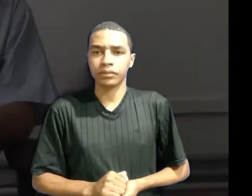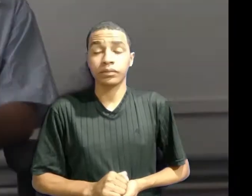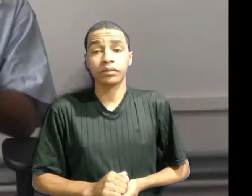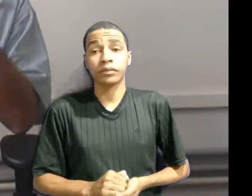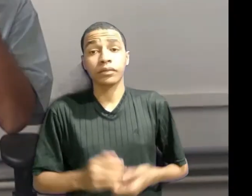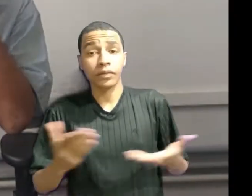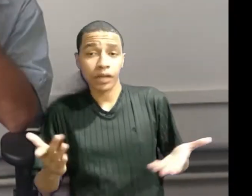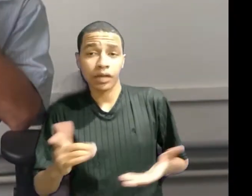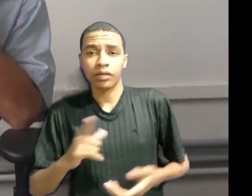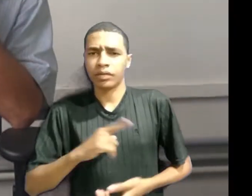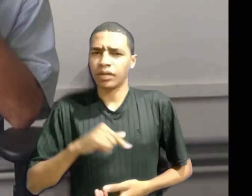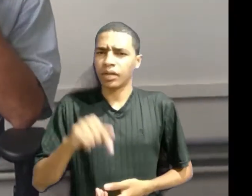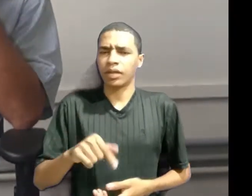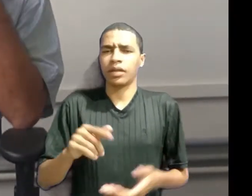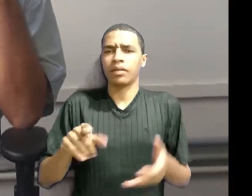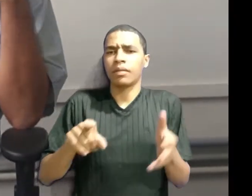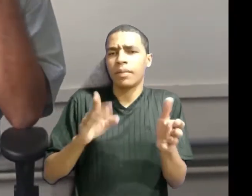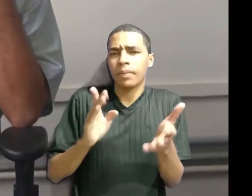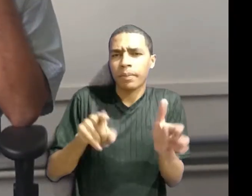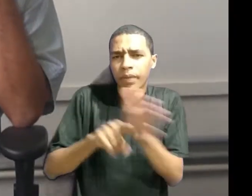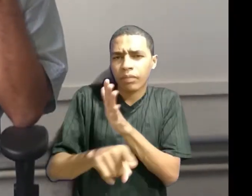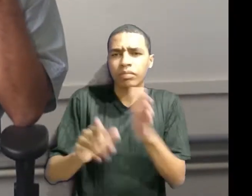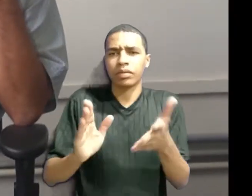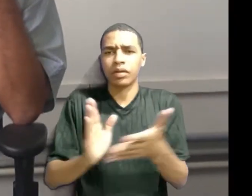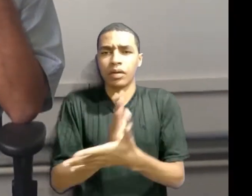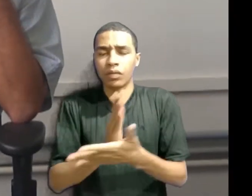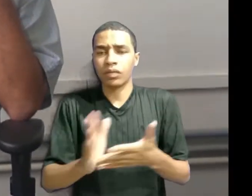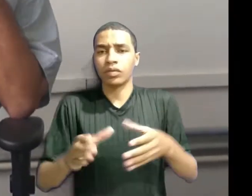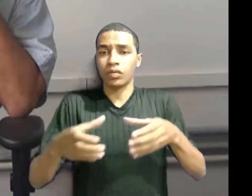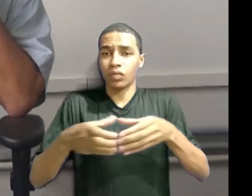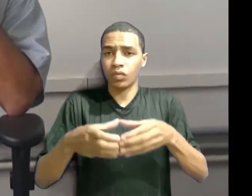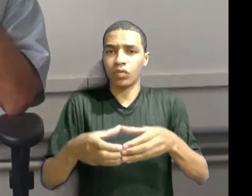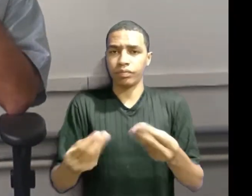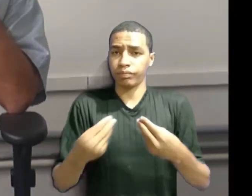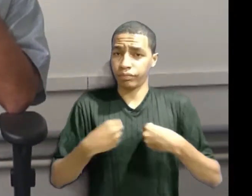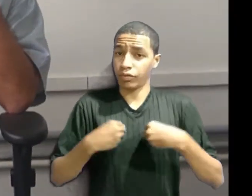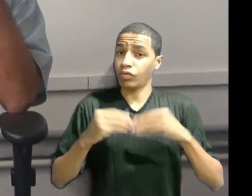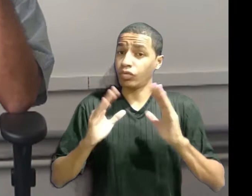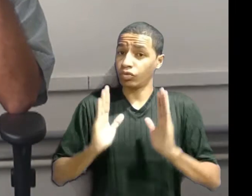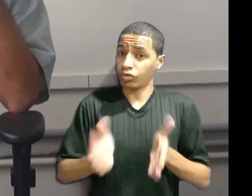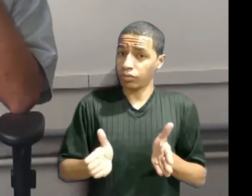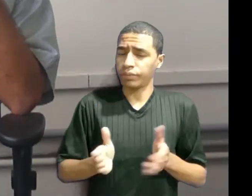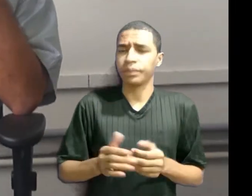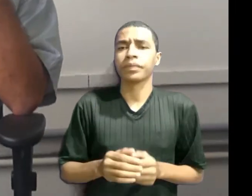Então, eu tenho aqui algumas perguntas que a equipe me passou